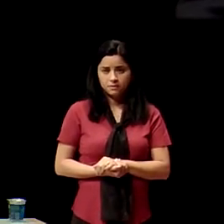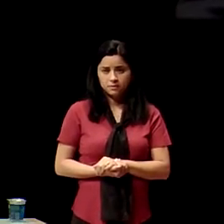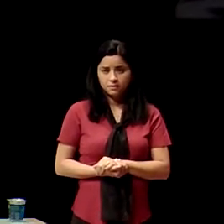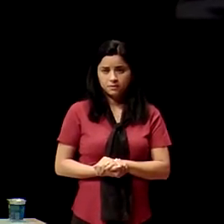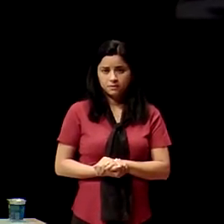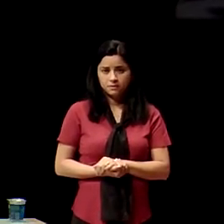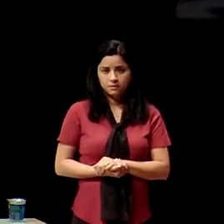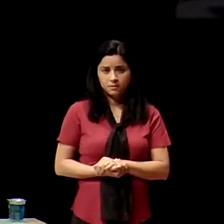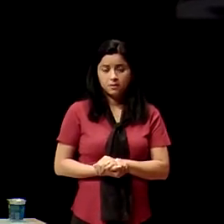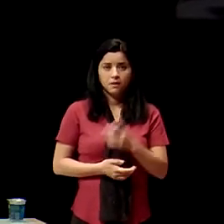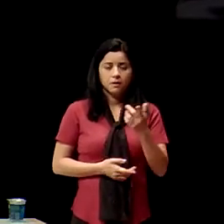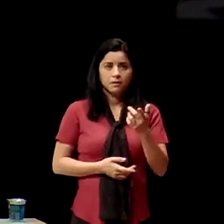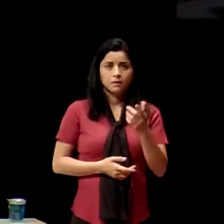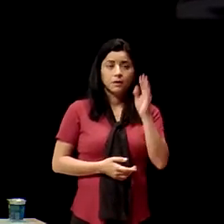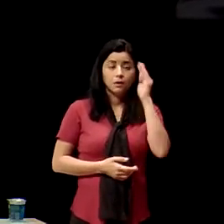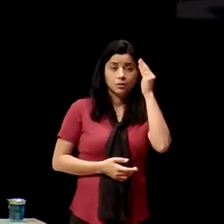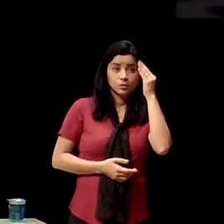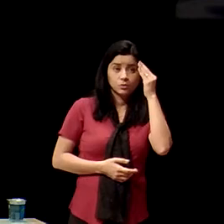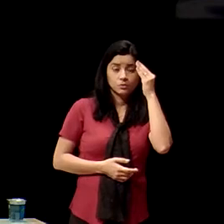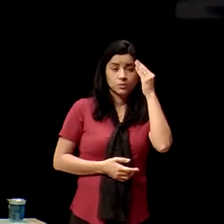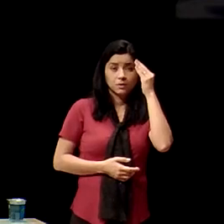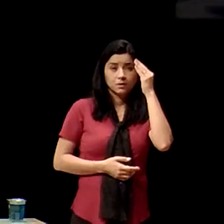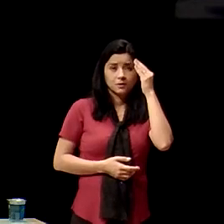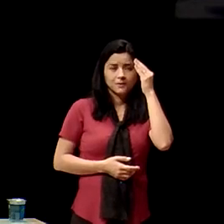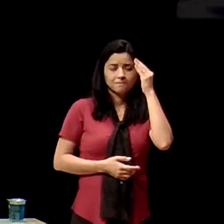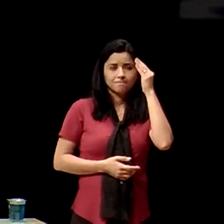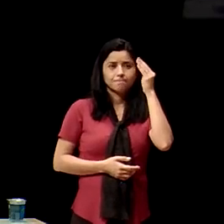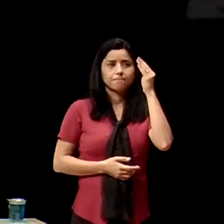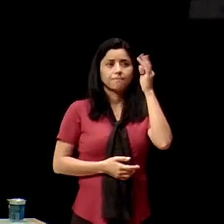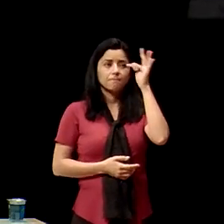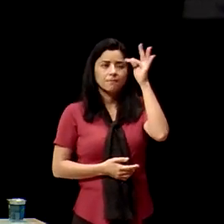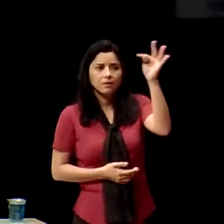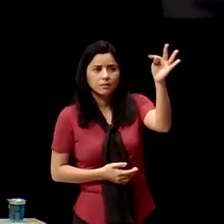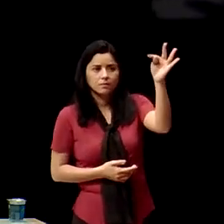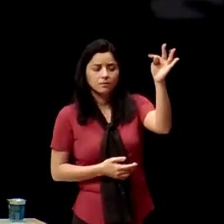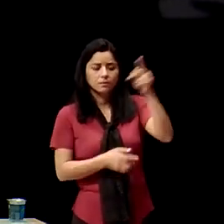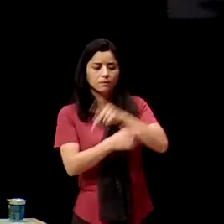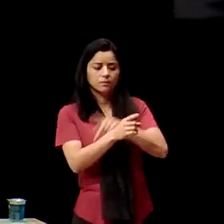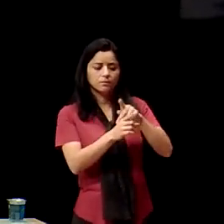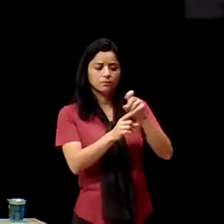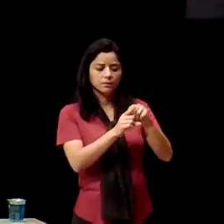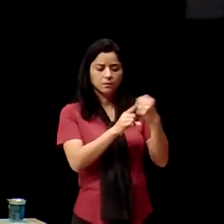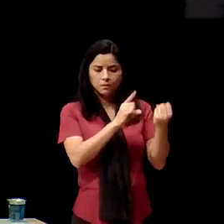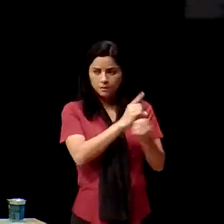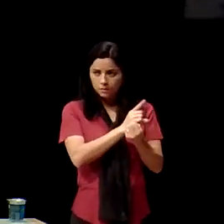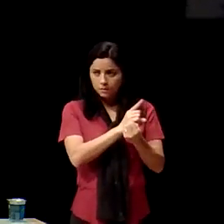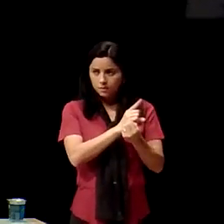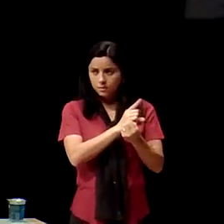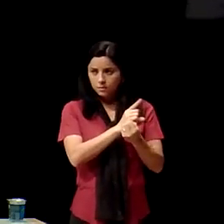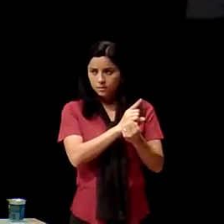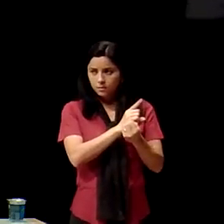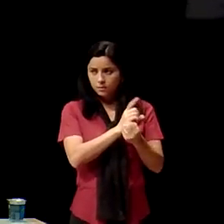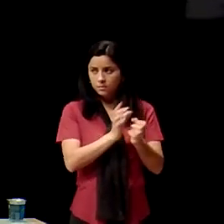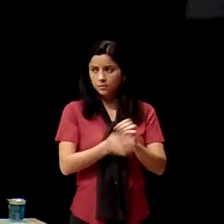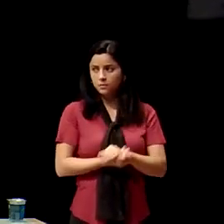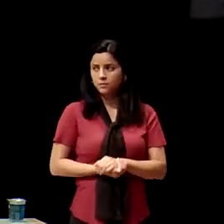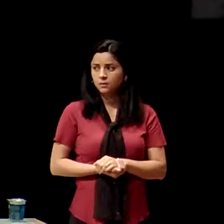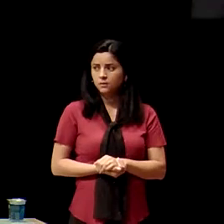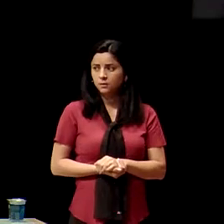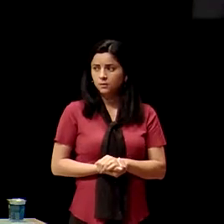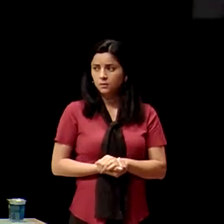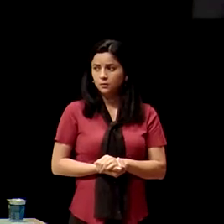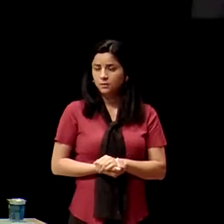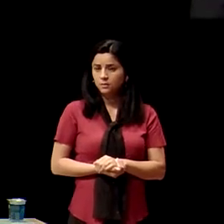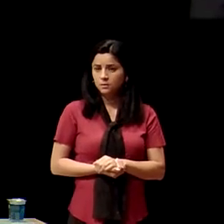social pedagogy, que o entendimento teórico da pedagogia social, has significance for